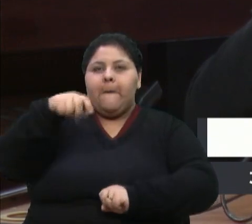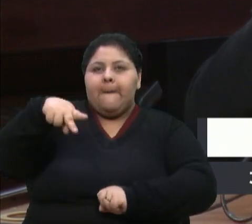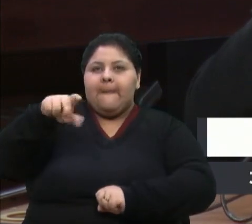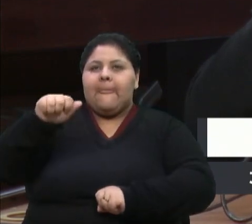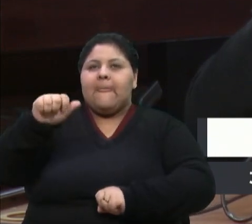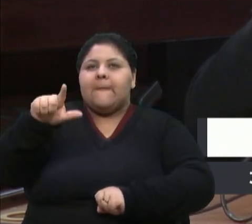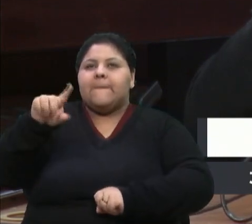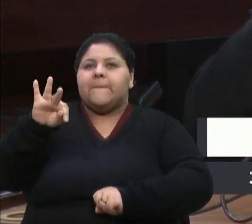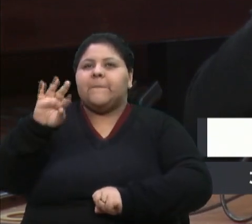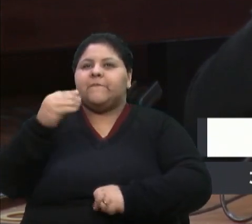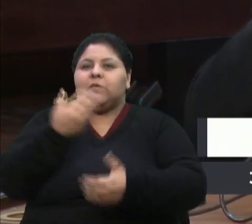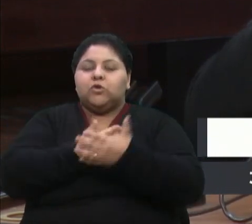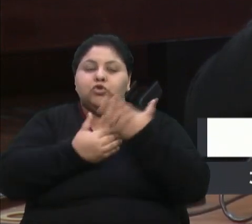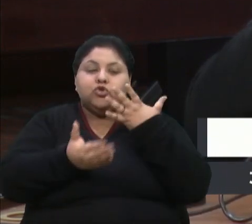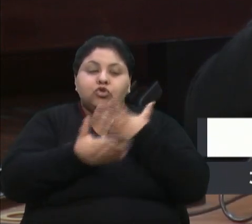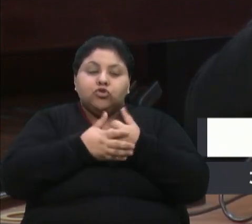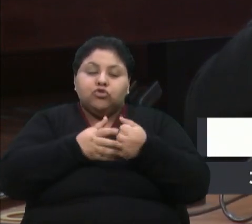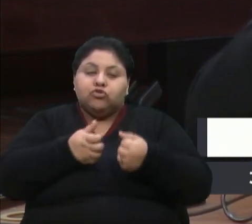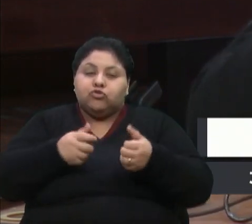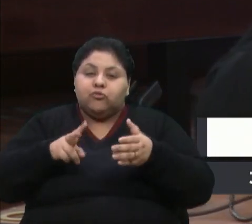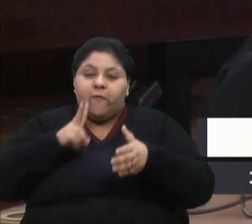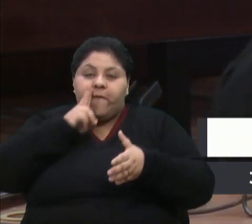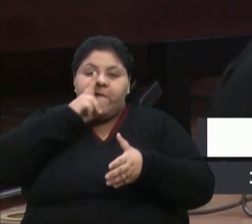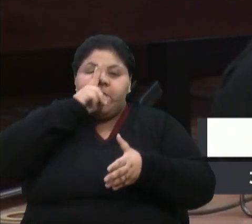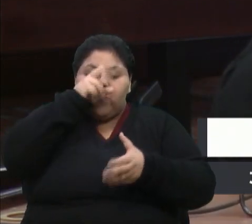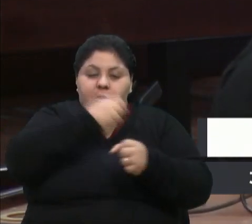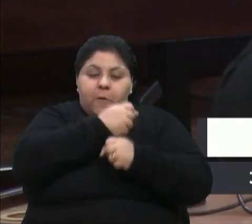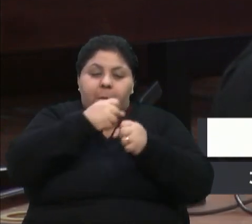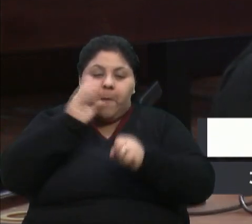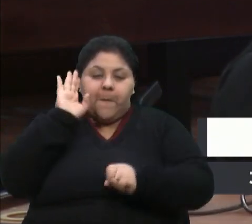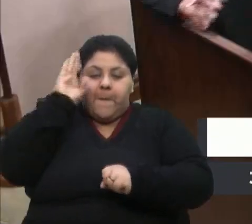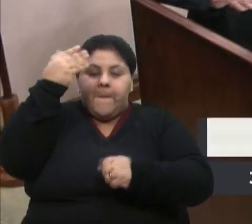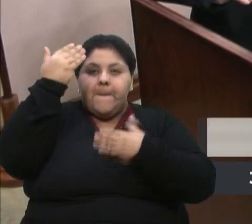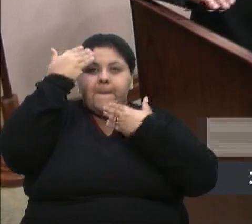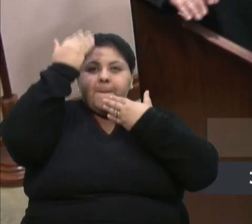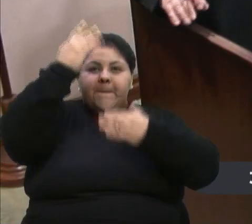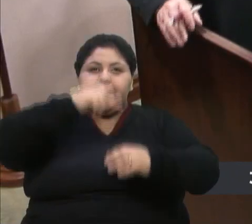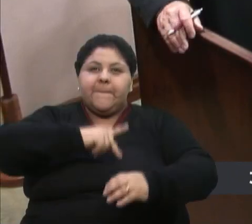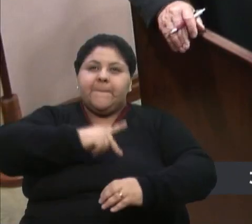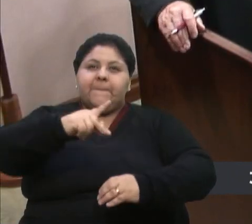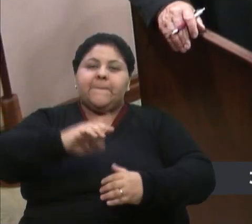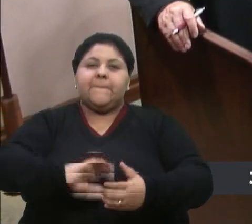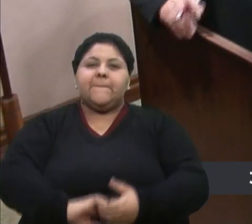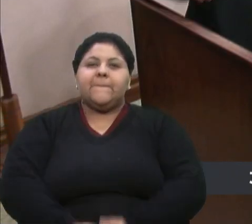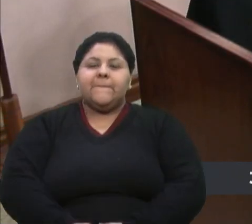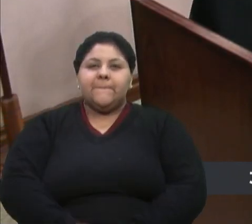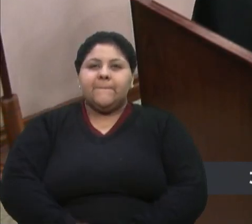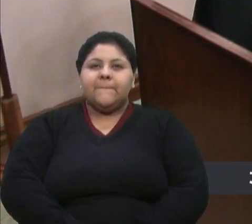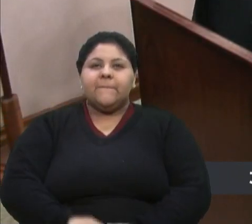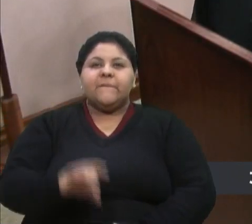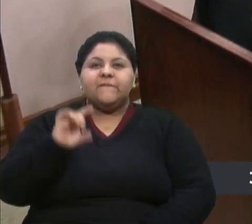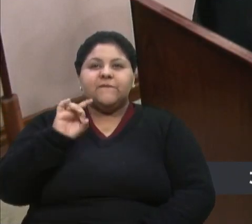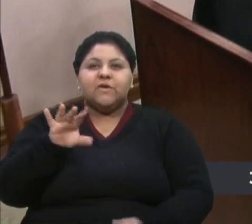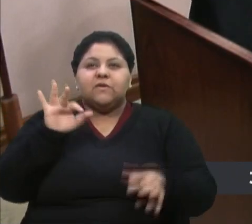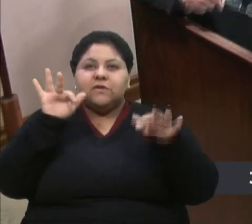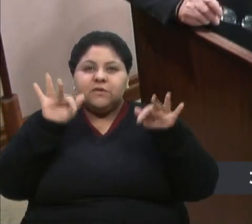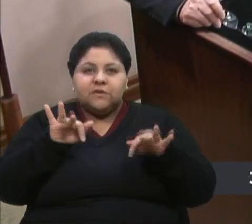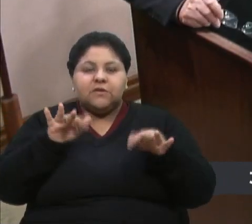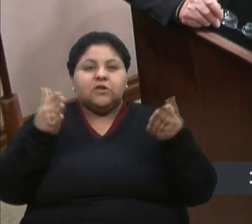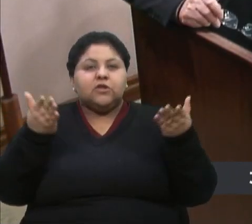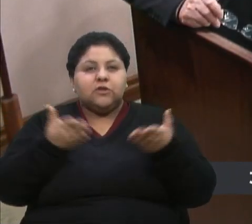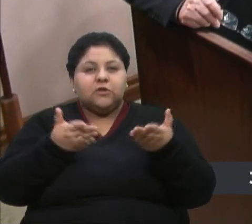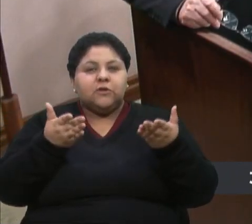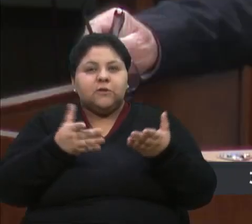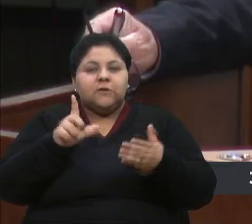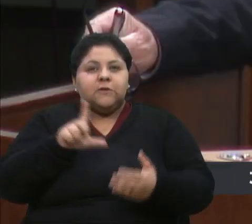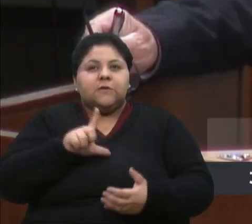juntos, enganjados, para que essa obra saia. Obrigado, presidente. Obrigado. Então, só para finalizar, hoje temos às